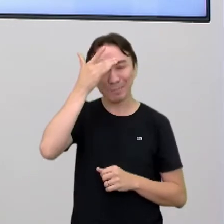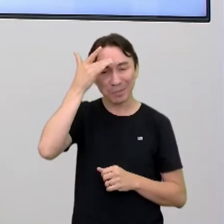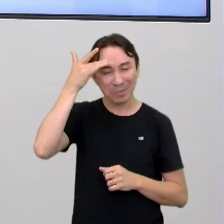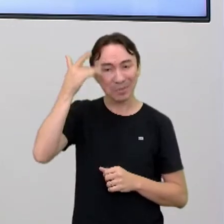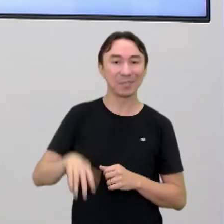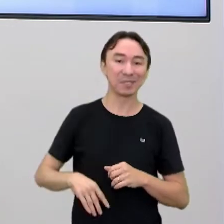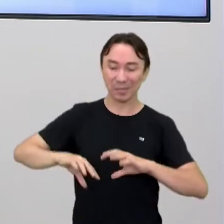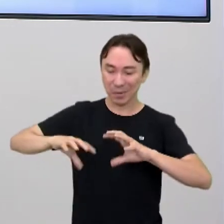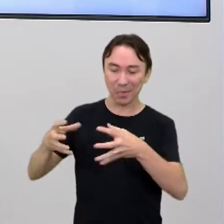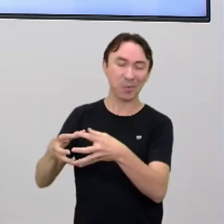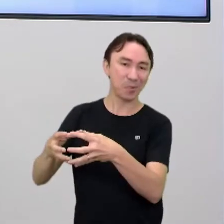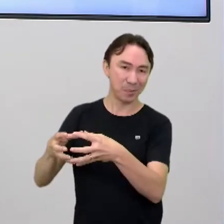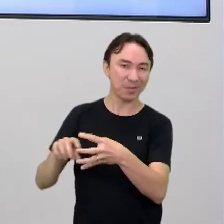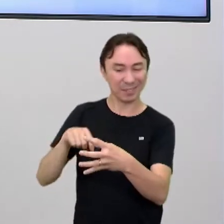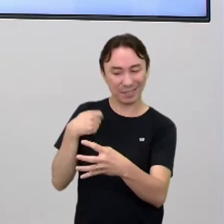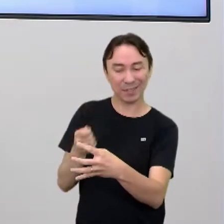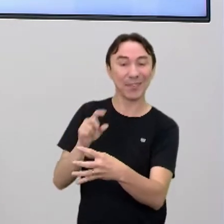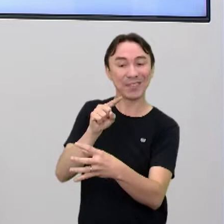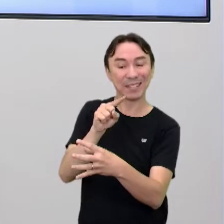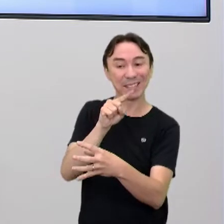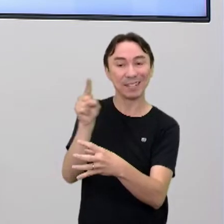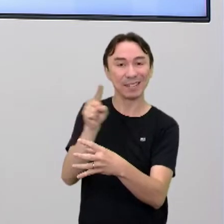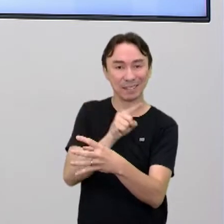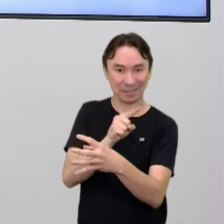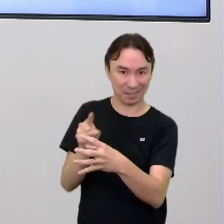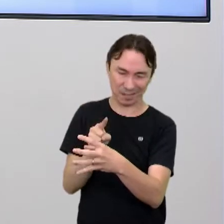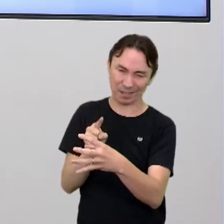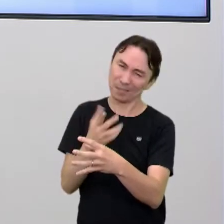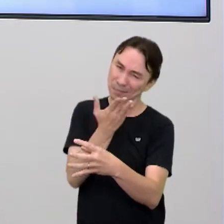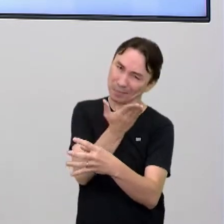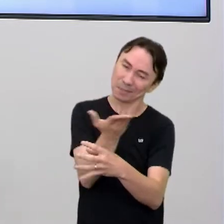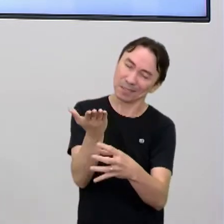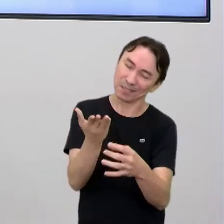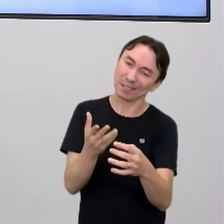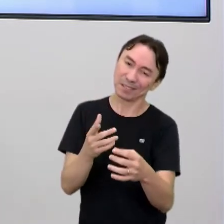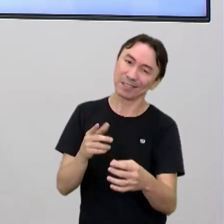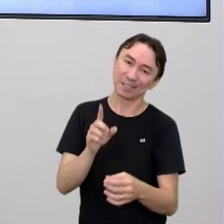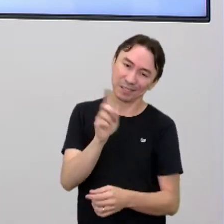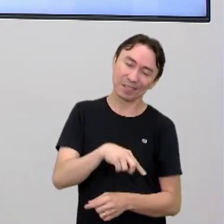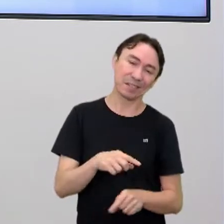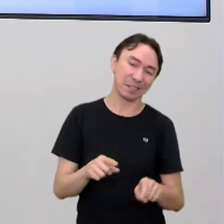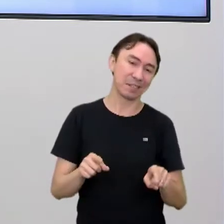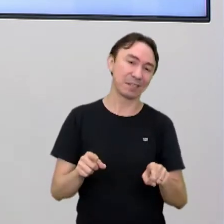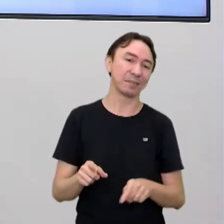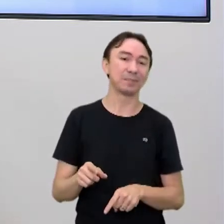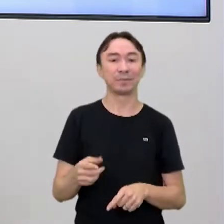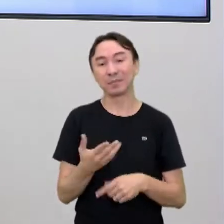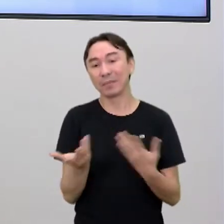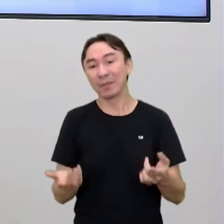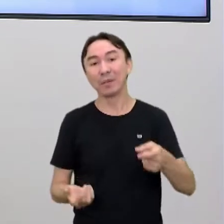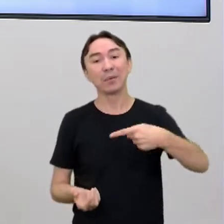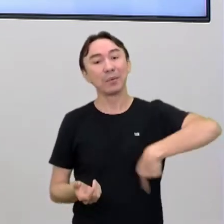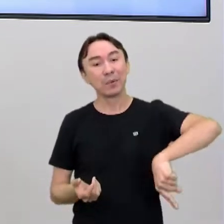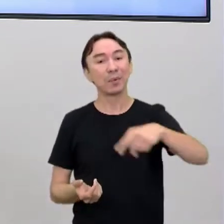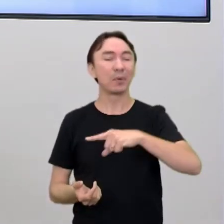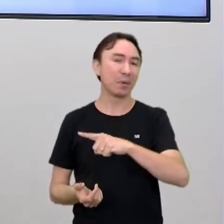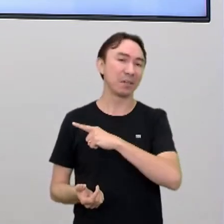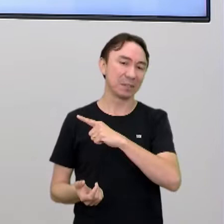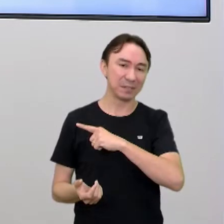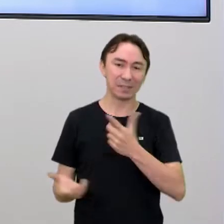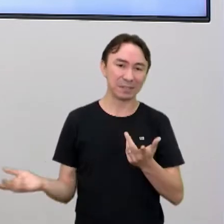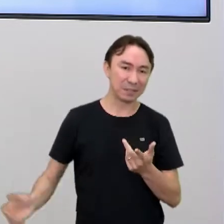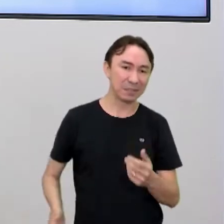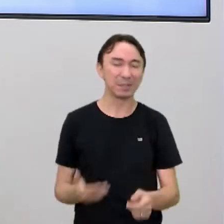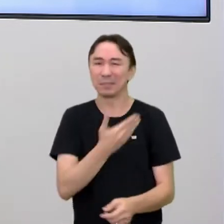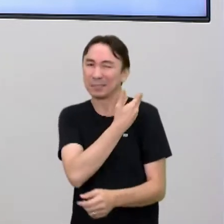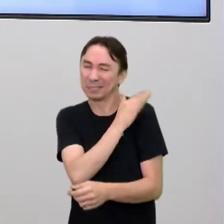que eu estou falando faz parte dessa geração, até os cringes também. Não vamos aqui ser preconceituosos com